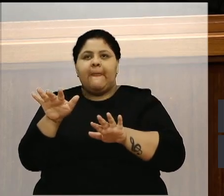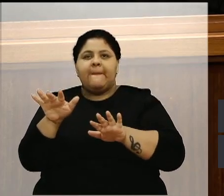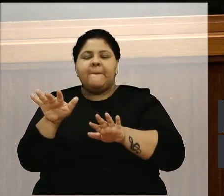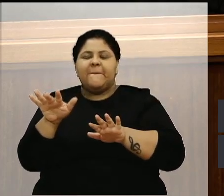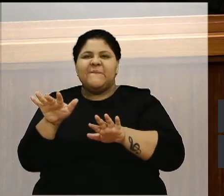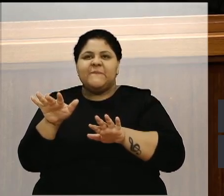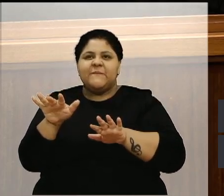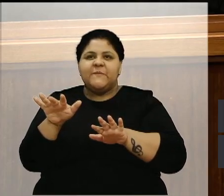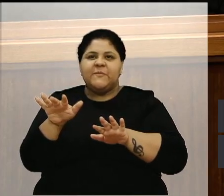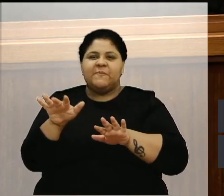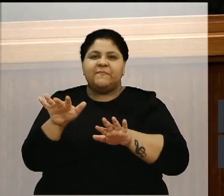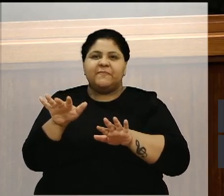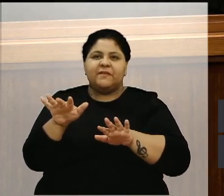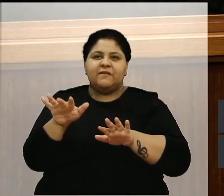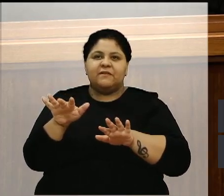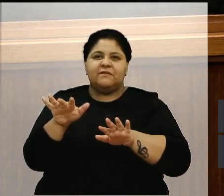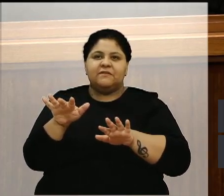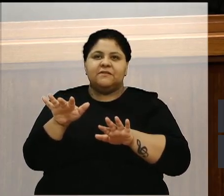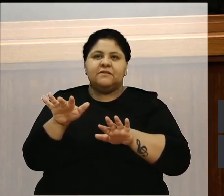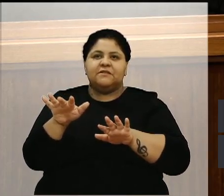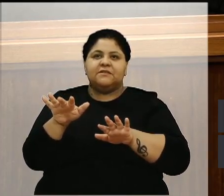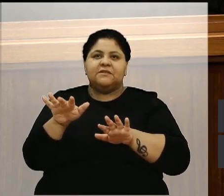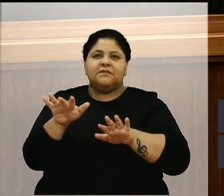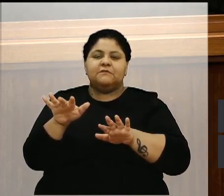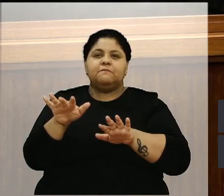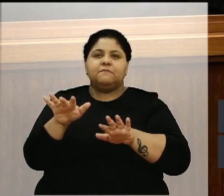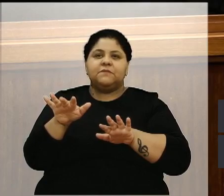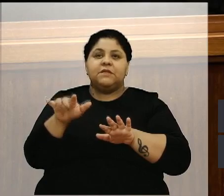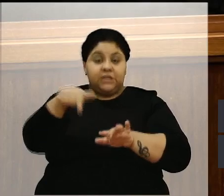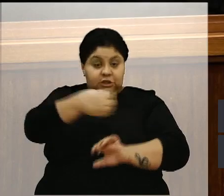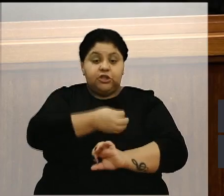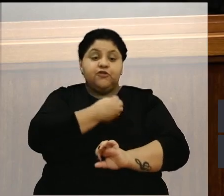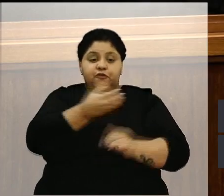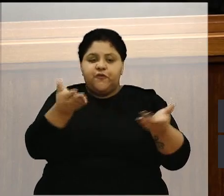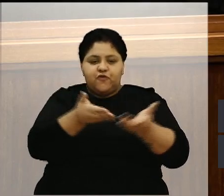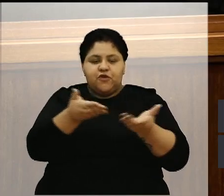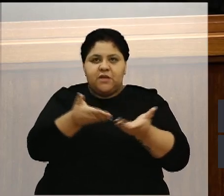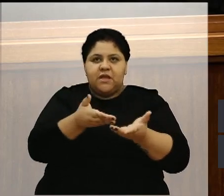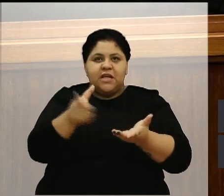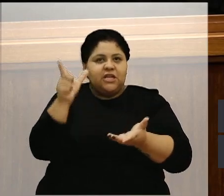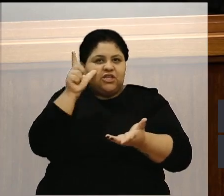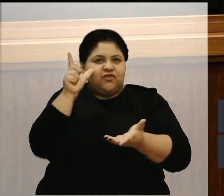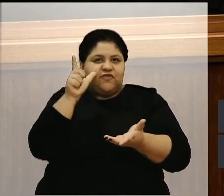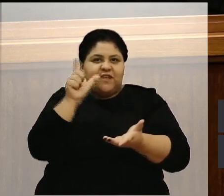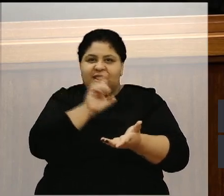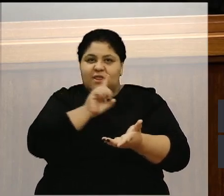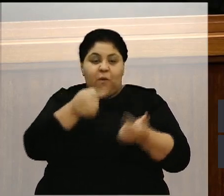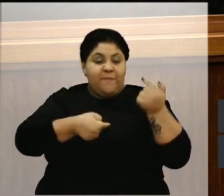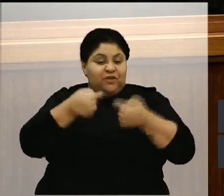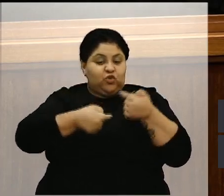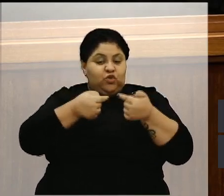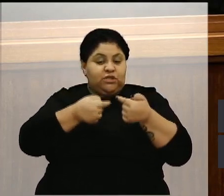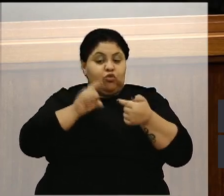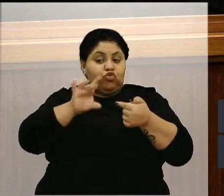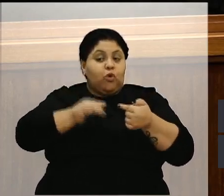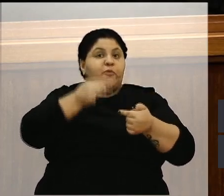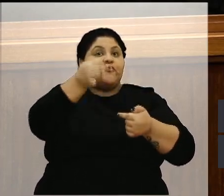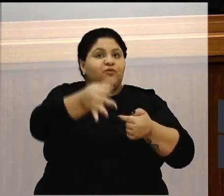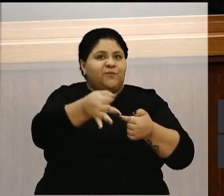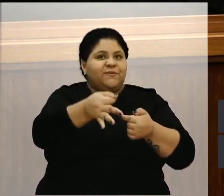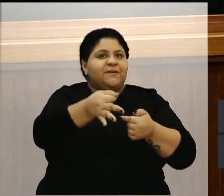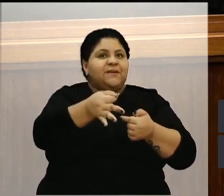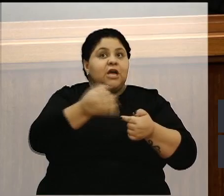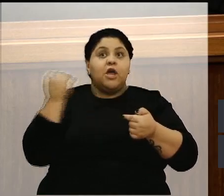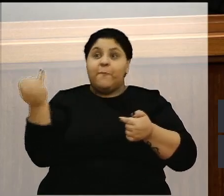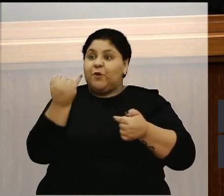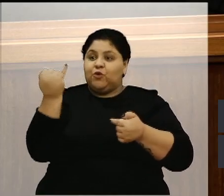de extremidade climática que a gente vive, a gente vê que não é mais um debate apenas para o futuro, que é um debate extremamente